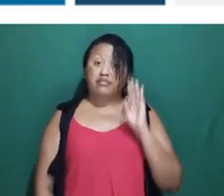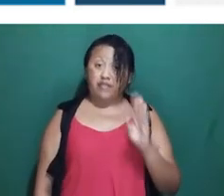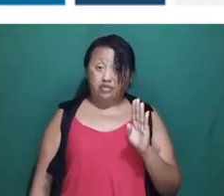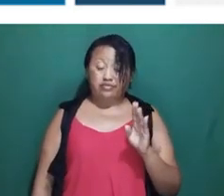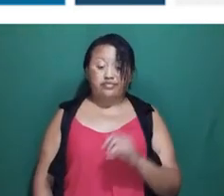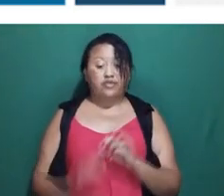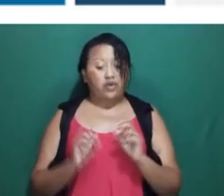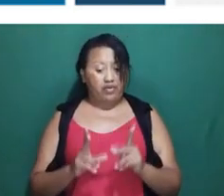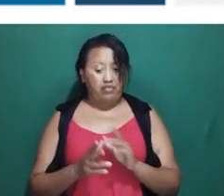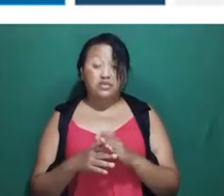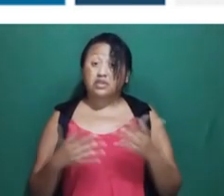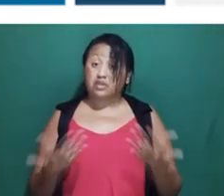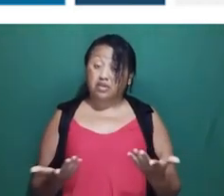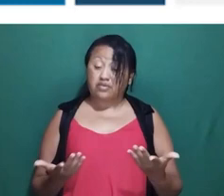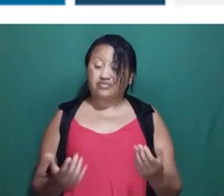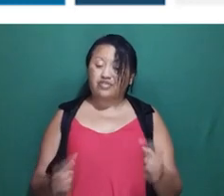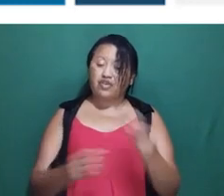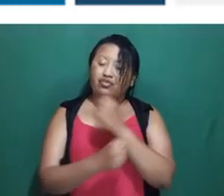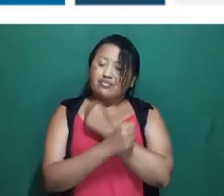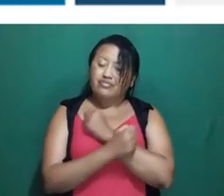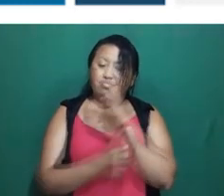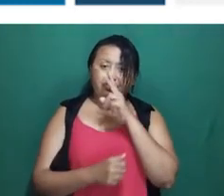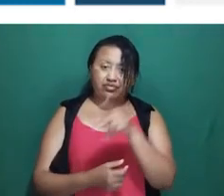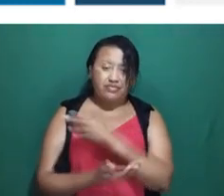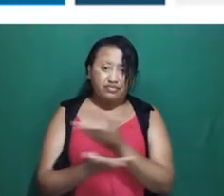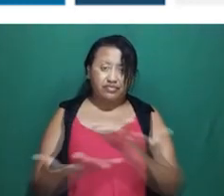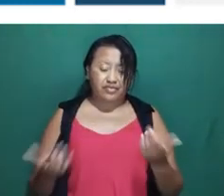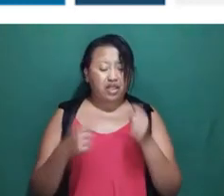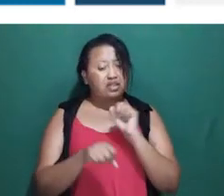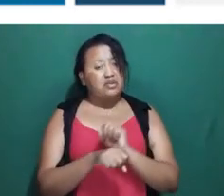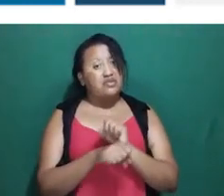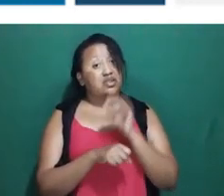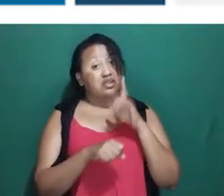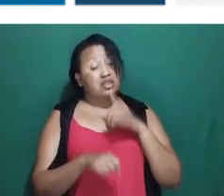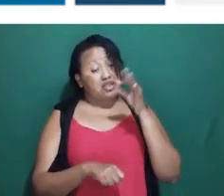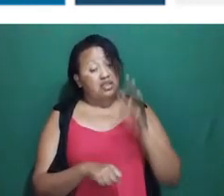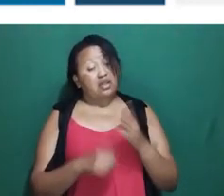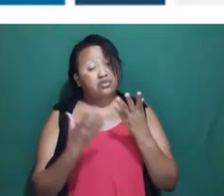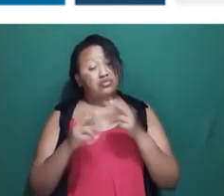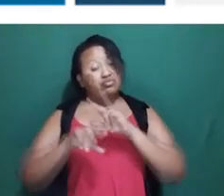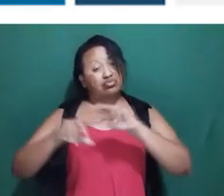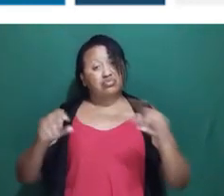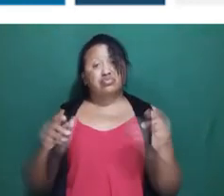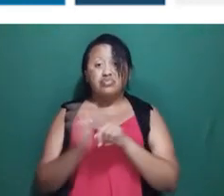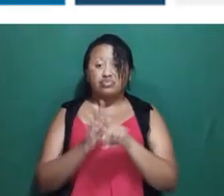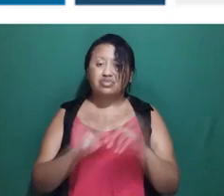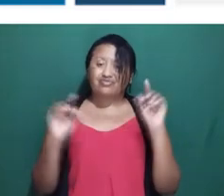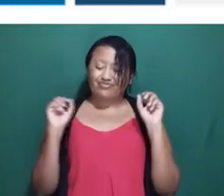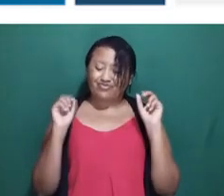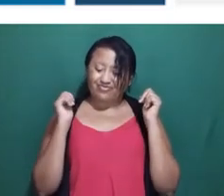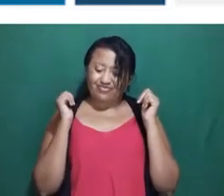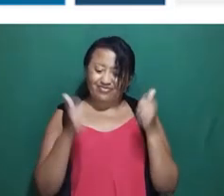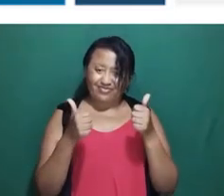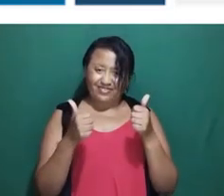tá pessoal então gente um forte abraço para vocês aí tá espero que vocês tenham acertado muitas questões e valeu